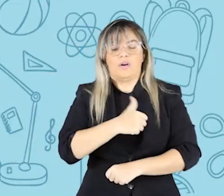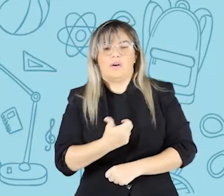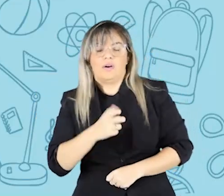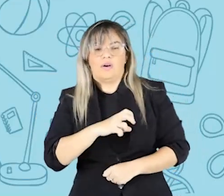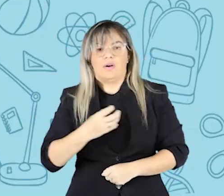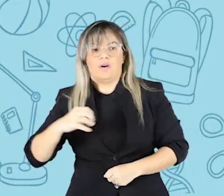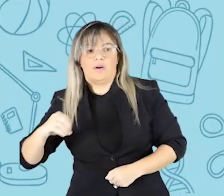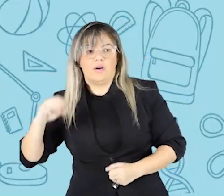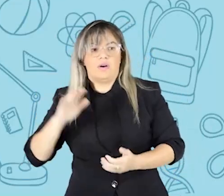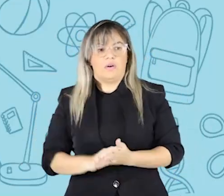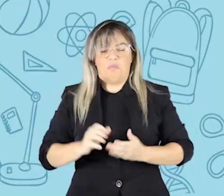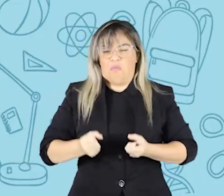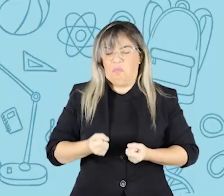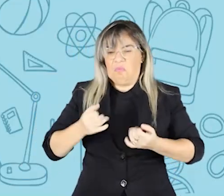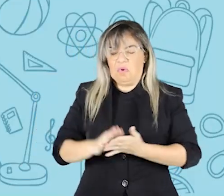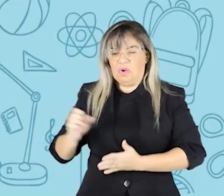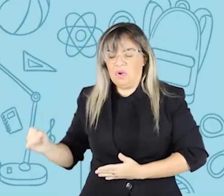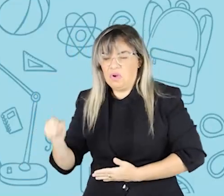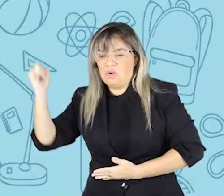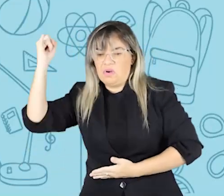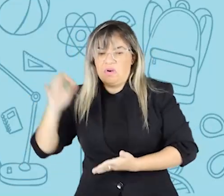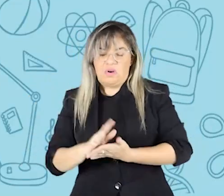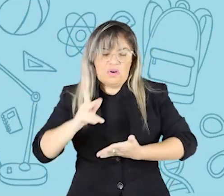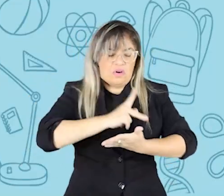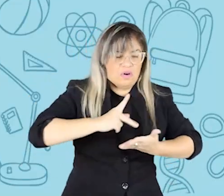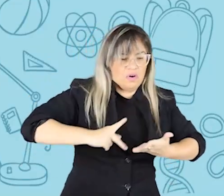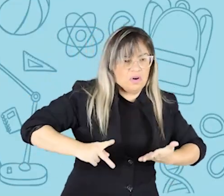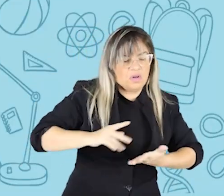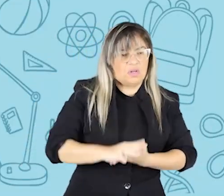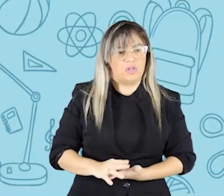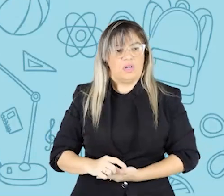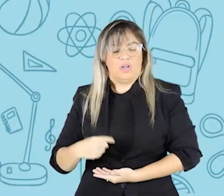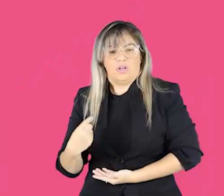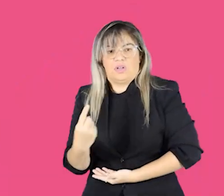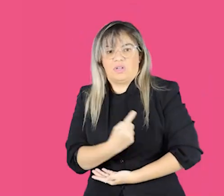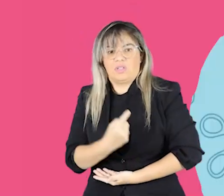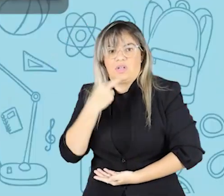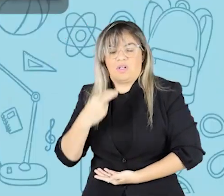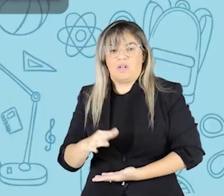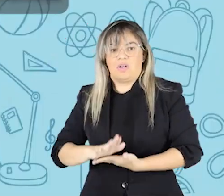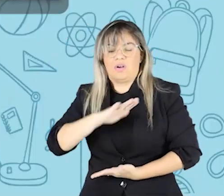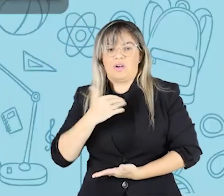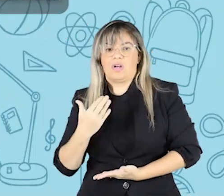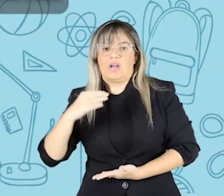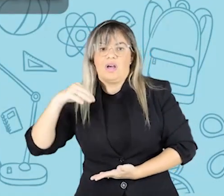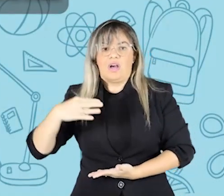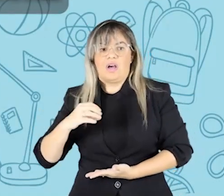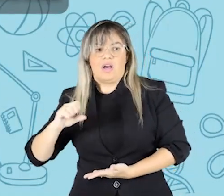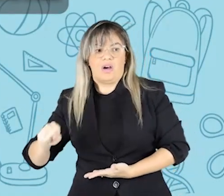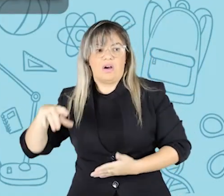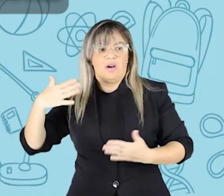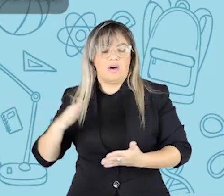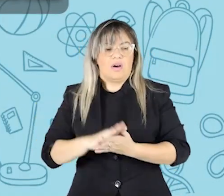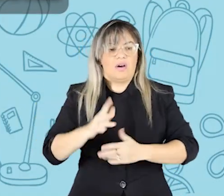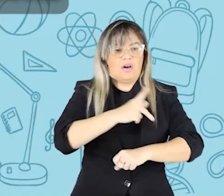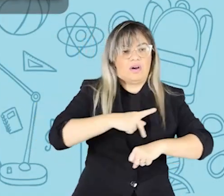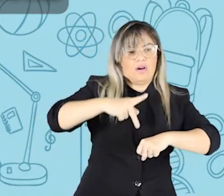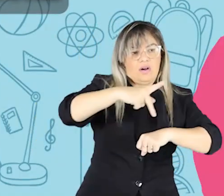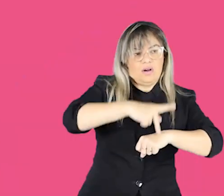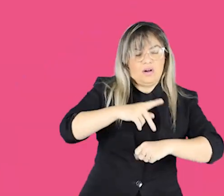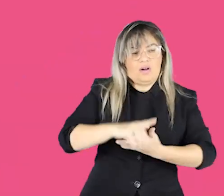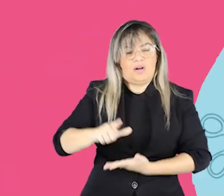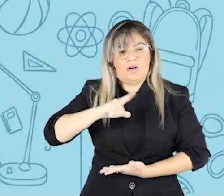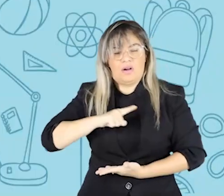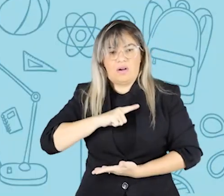1580, um dos maiores poetas da nossa língua, Luís de Camões, faleceu. Países que têm a língua portuguesa como idioma